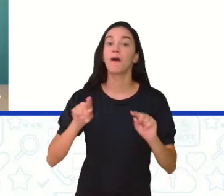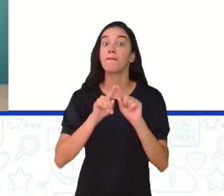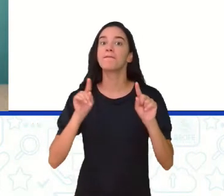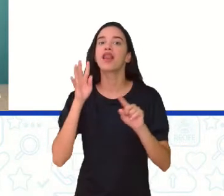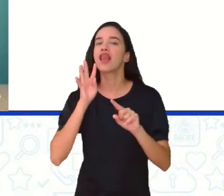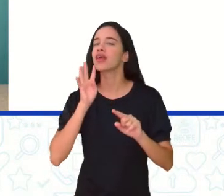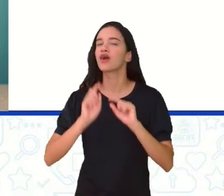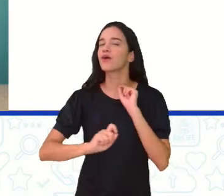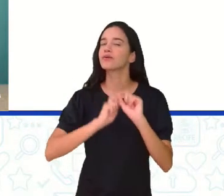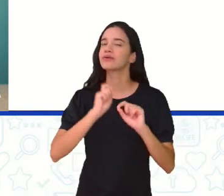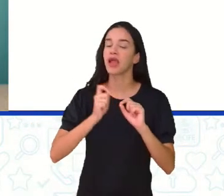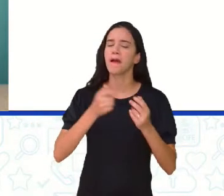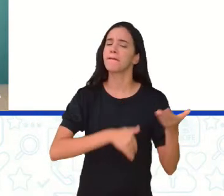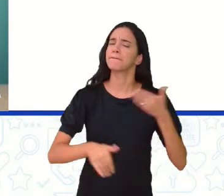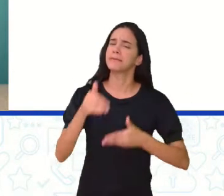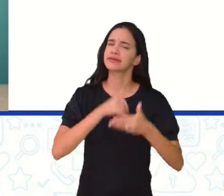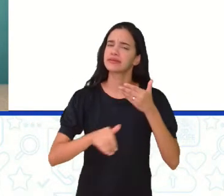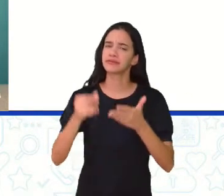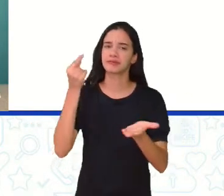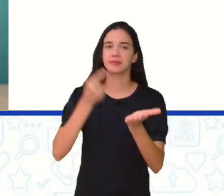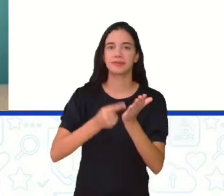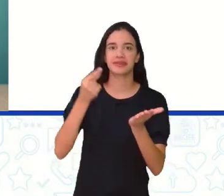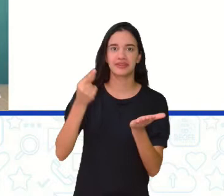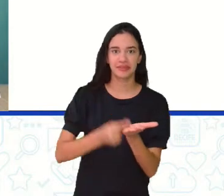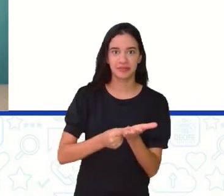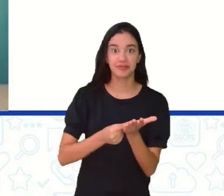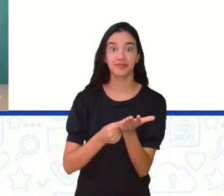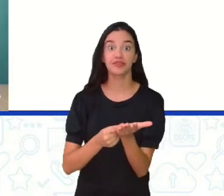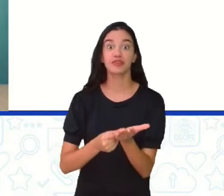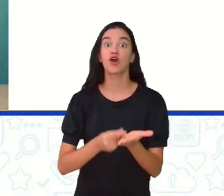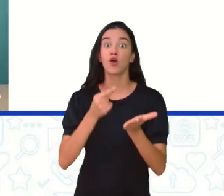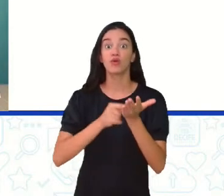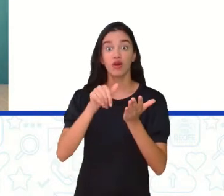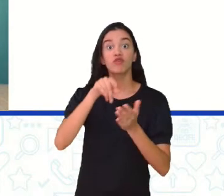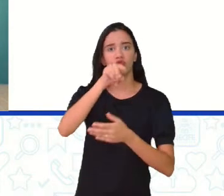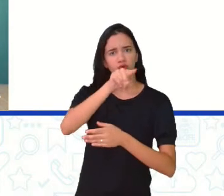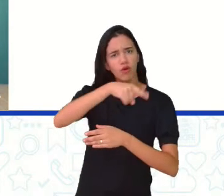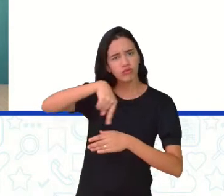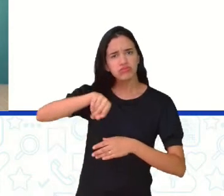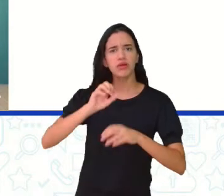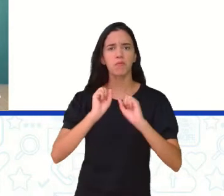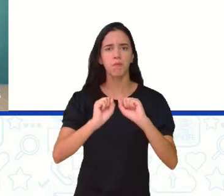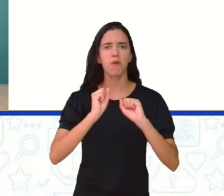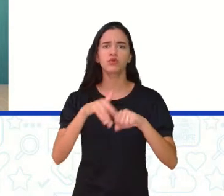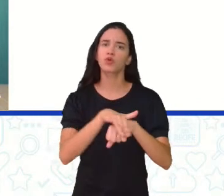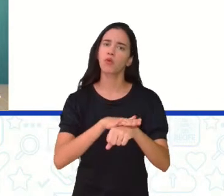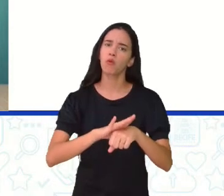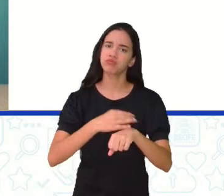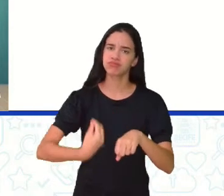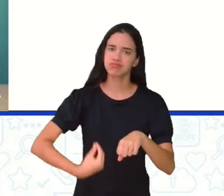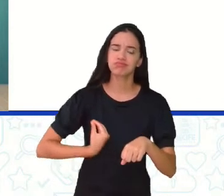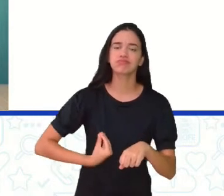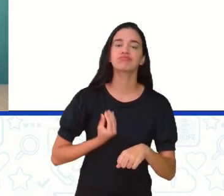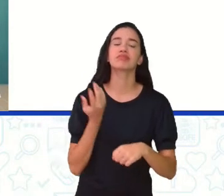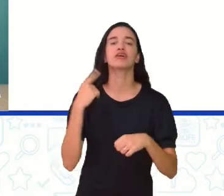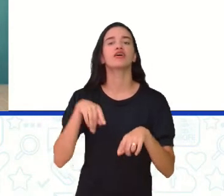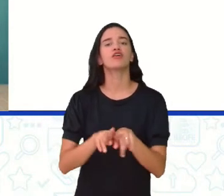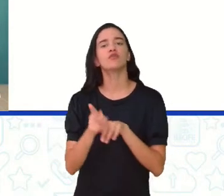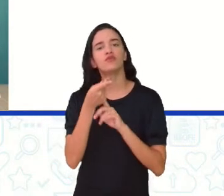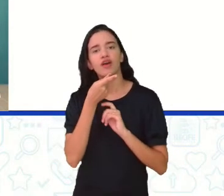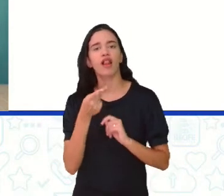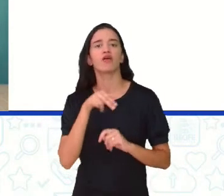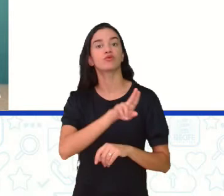legal ainda é participar pelo aplicativo, pessoal. Com o aplicativo, vocês vão poder conversar conosco em tempo real. Vão dizer o